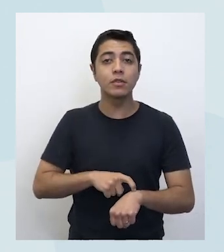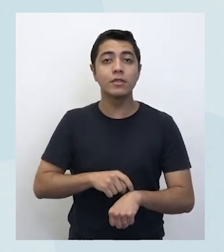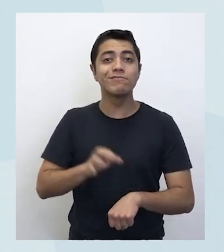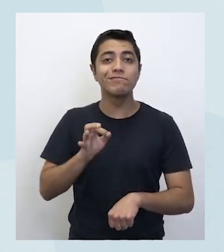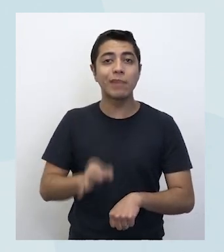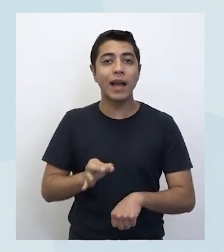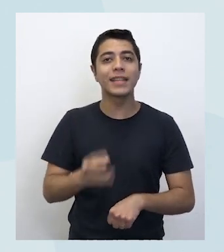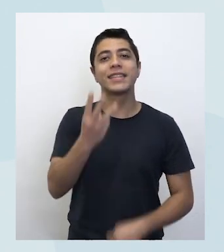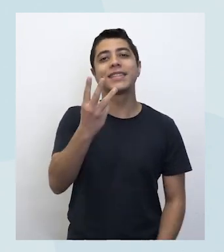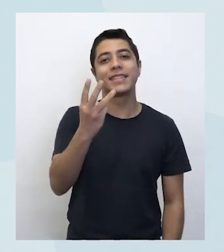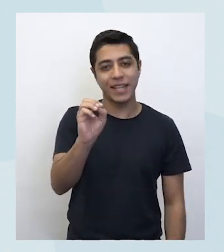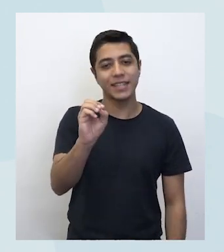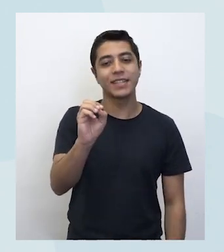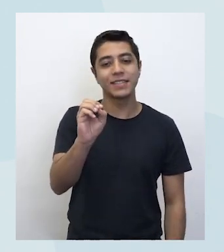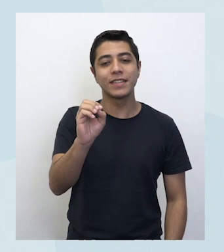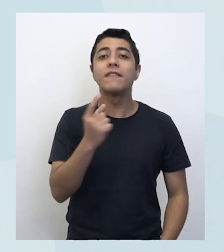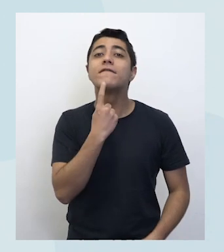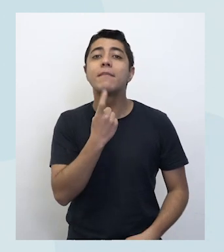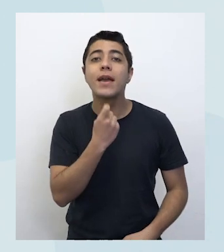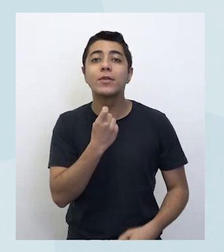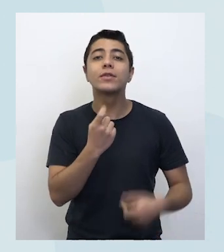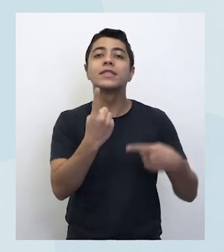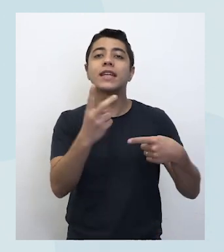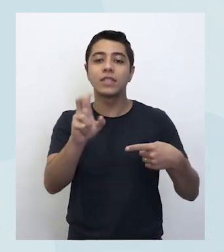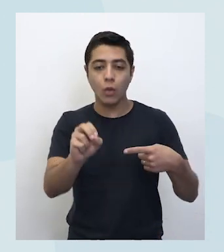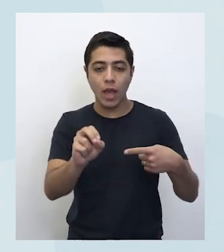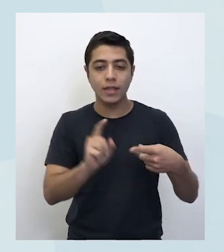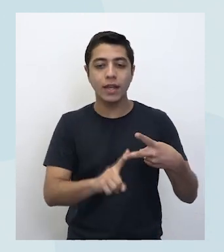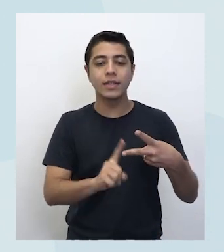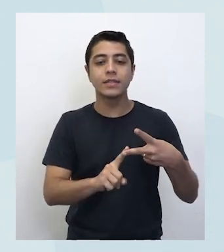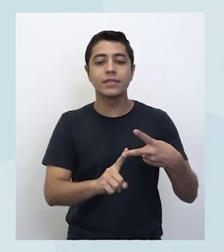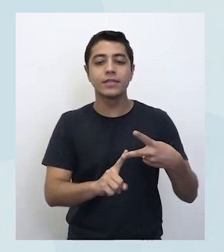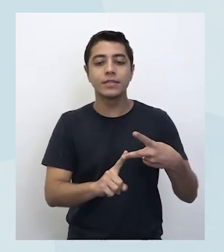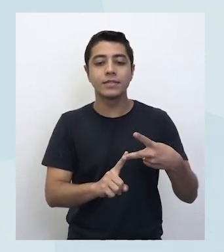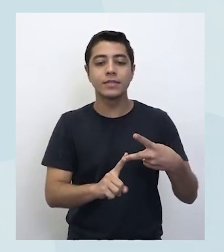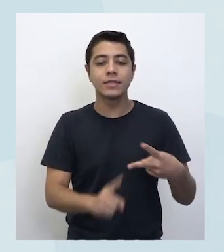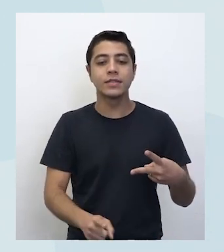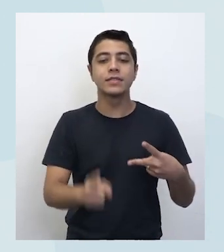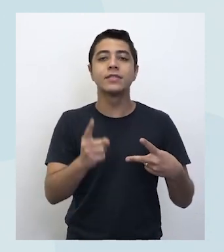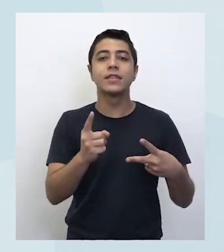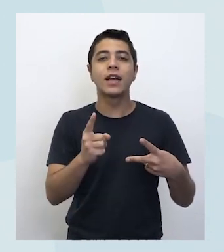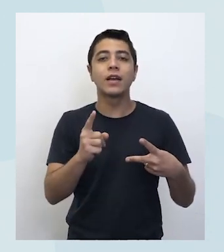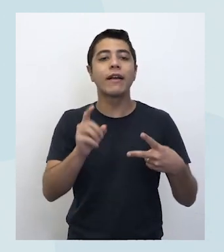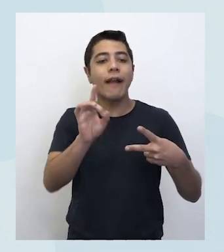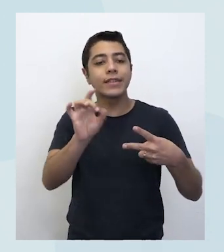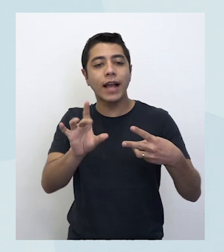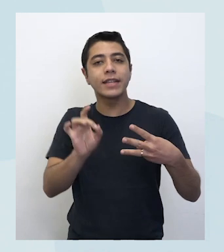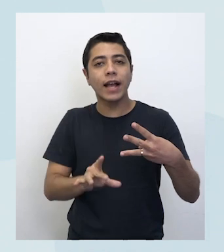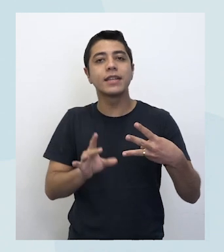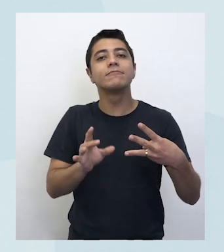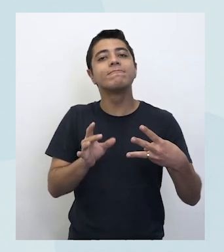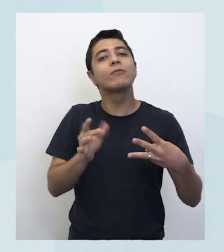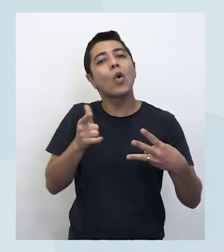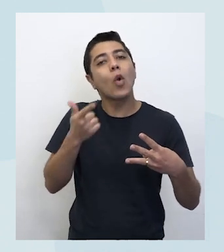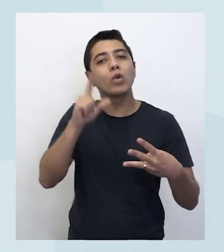vermelho 150, no 35 150, no 40 150. Então, ele começou a entrar no equilíbrio no tempo 30 segundos.